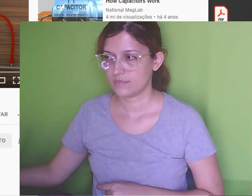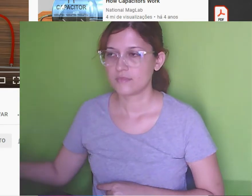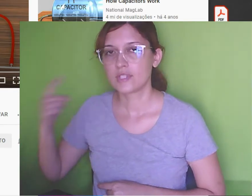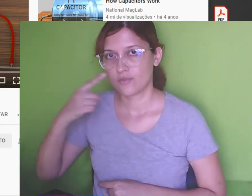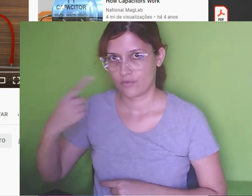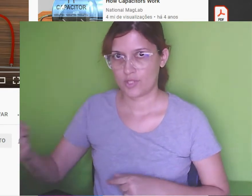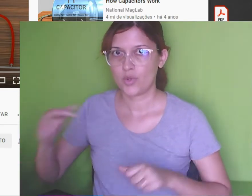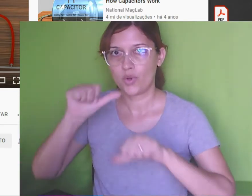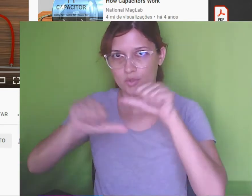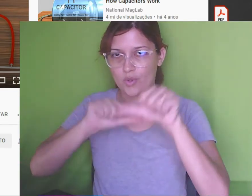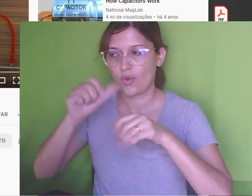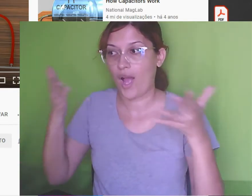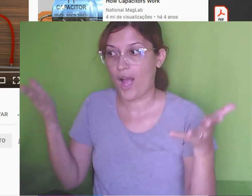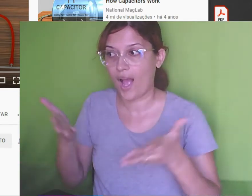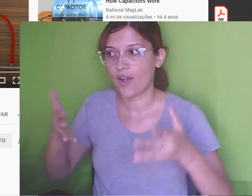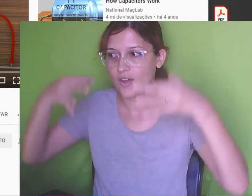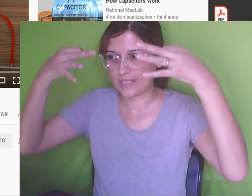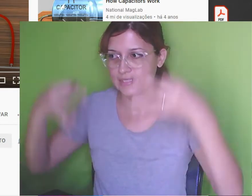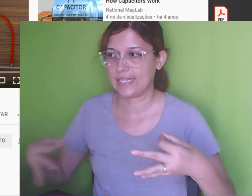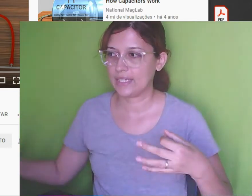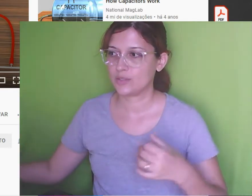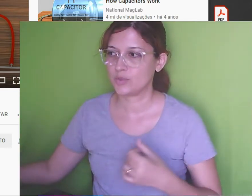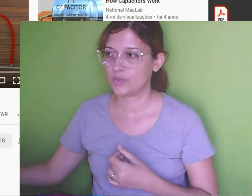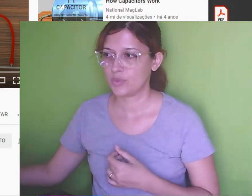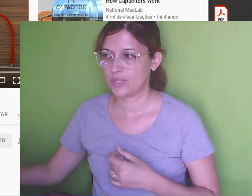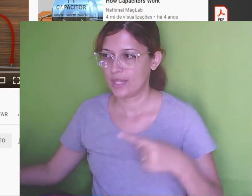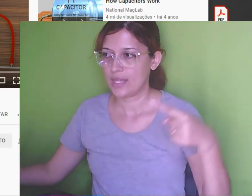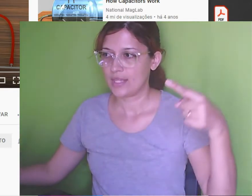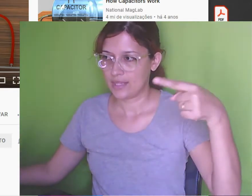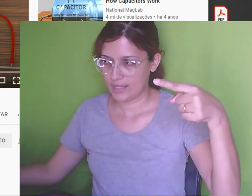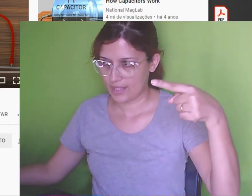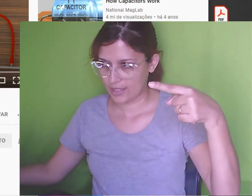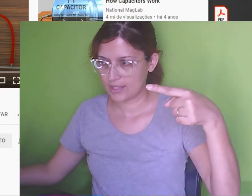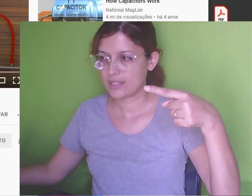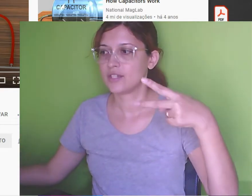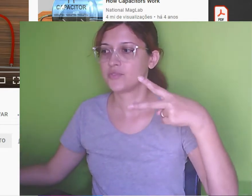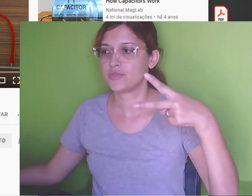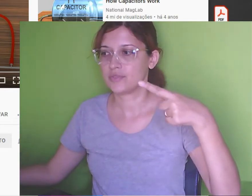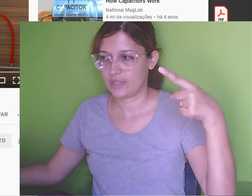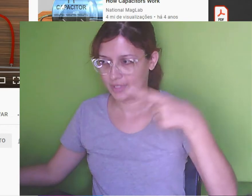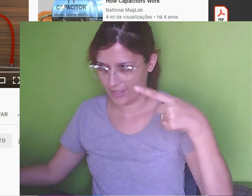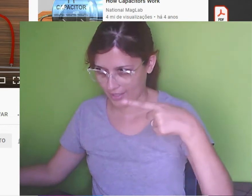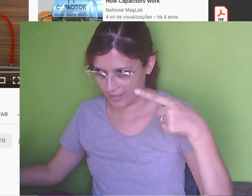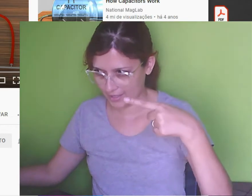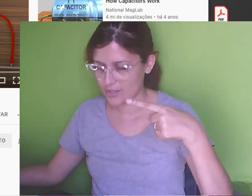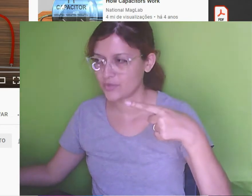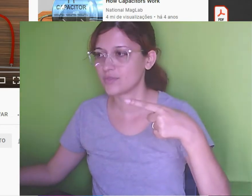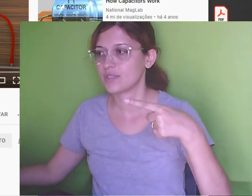Agora ele está polarizado diretamente. Negativo com negativo,